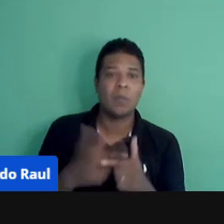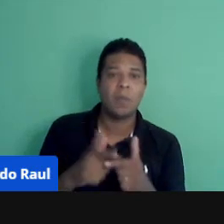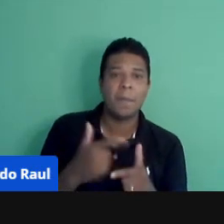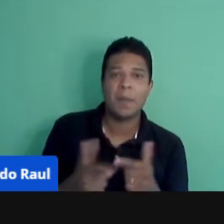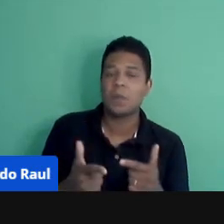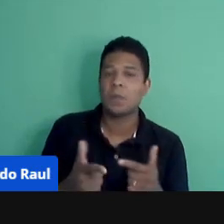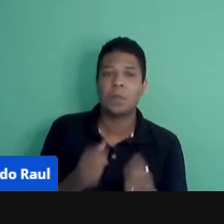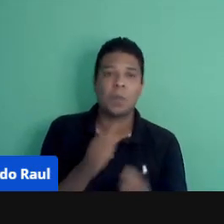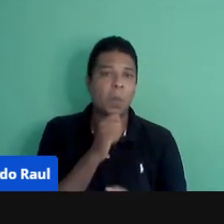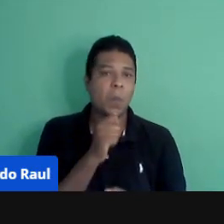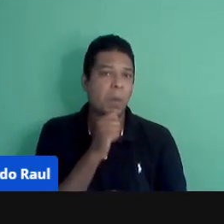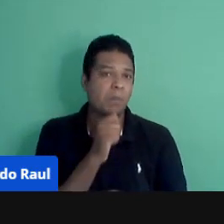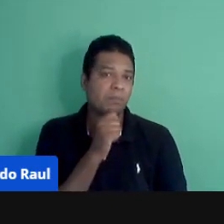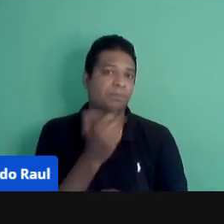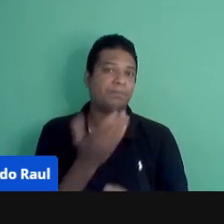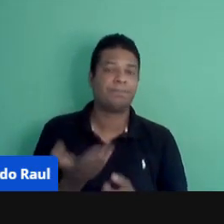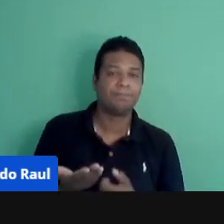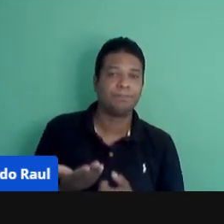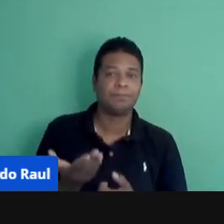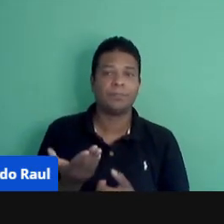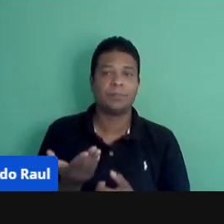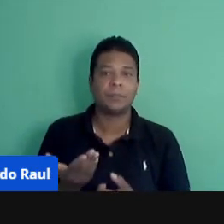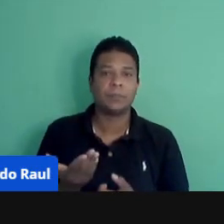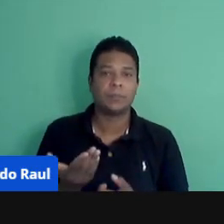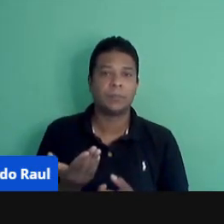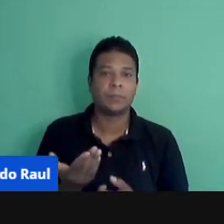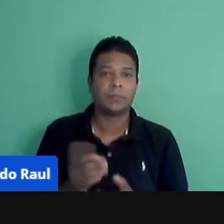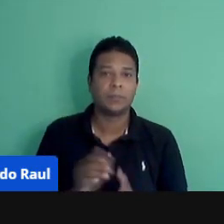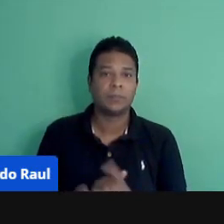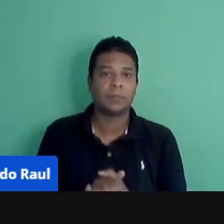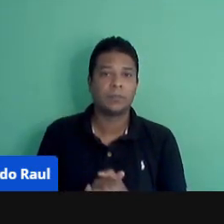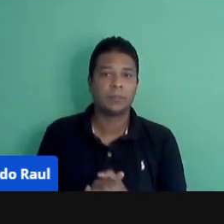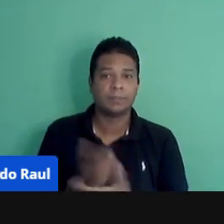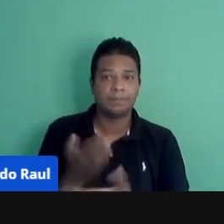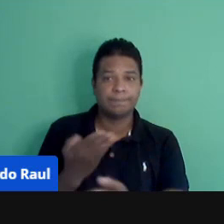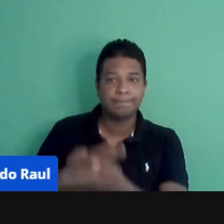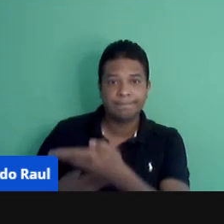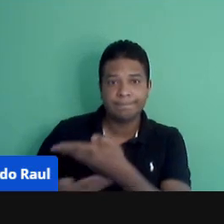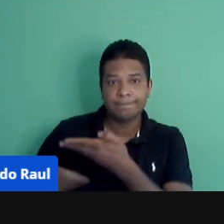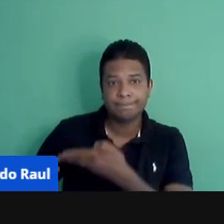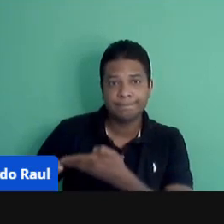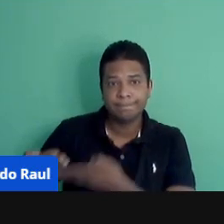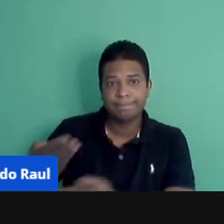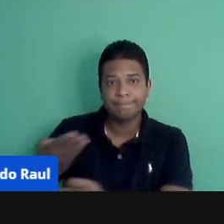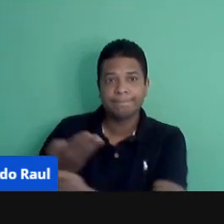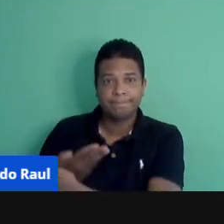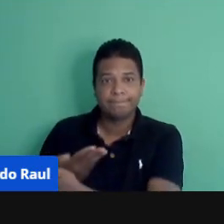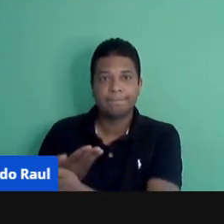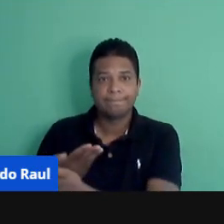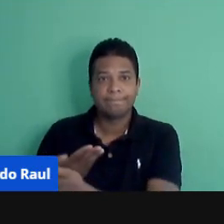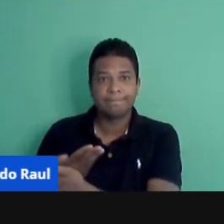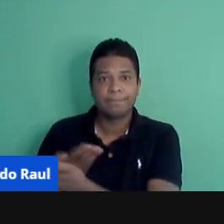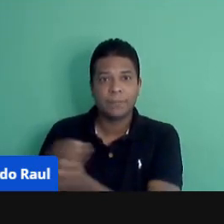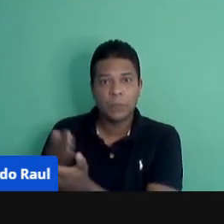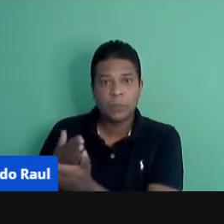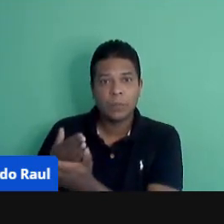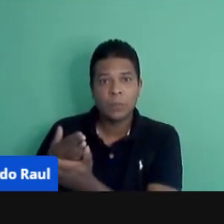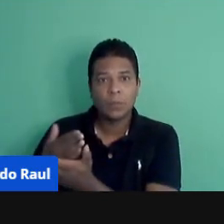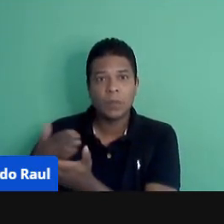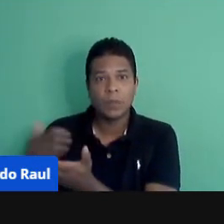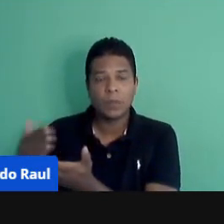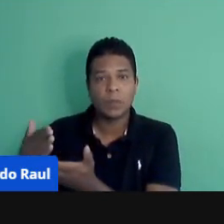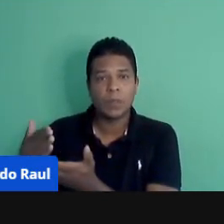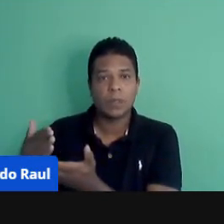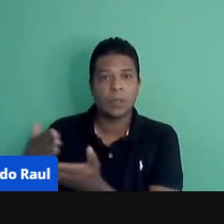chegar, né? Então, essa interação, em primeiro lugar, ela, desde o início, não foi 100%,